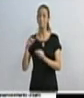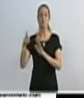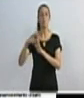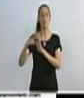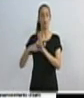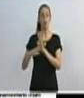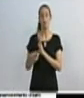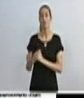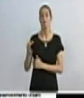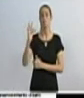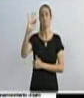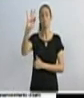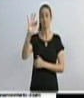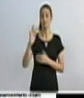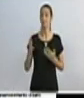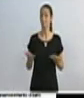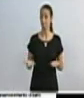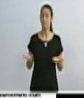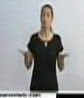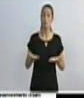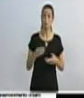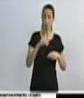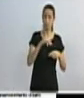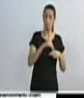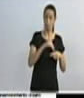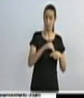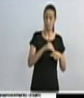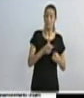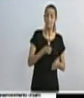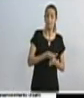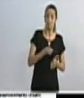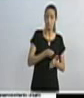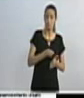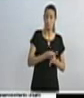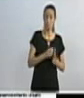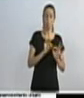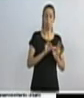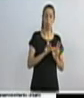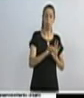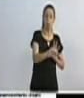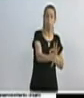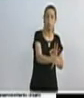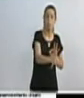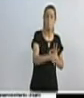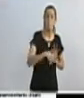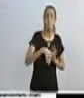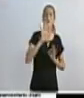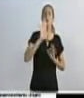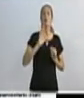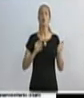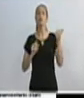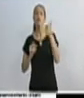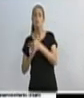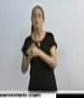regulamentação federal em vigor. Então, hoje, o município exige um recuo muito maior que a legislação federal.